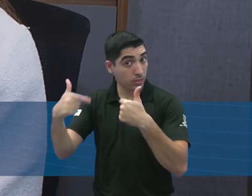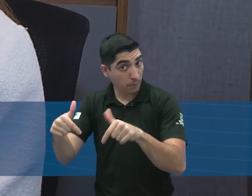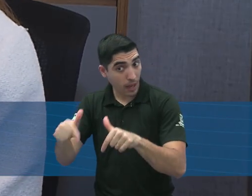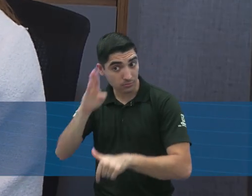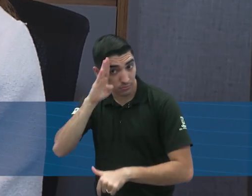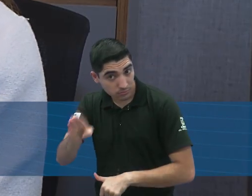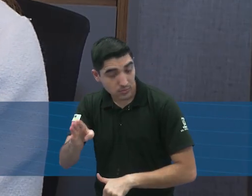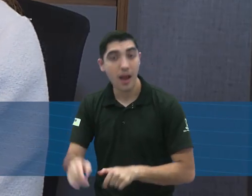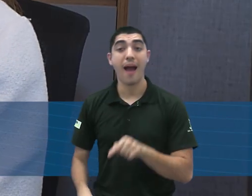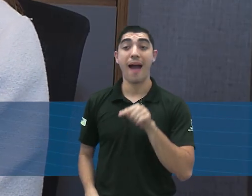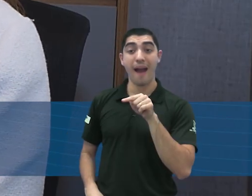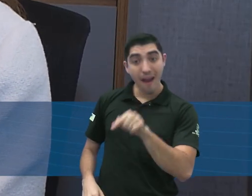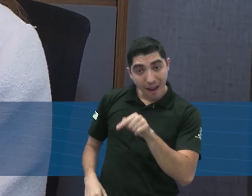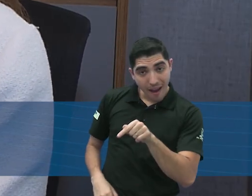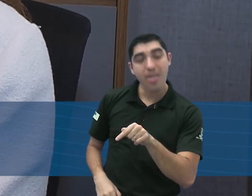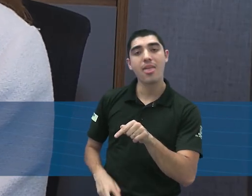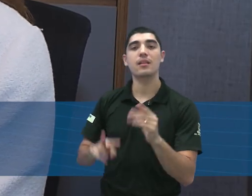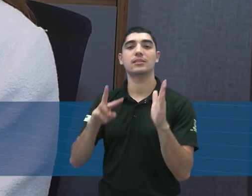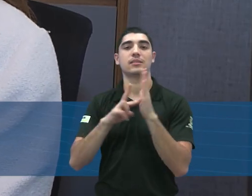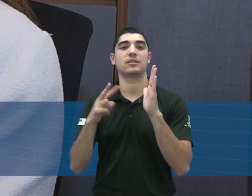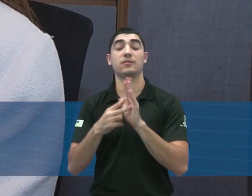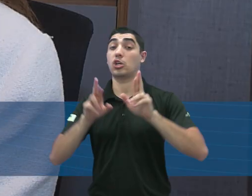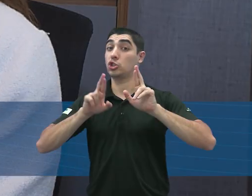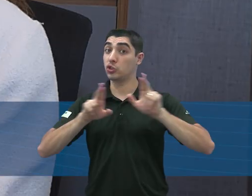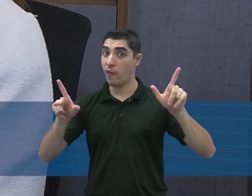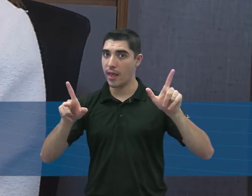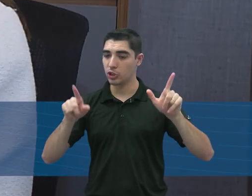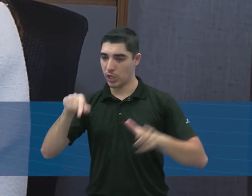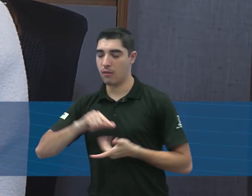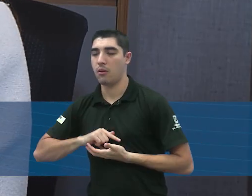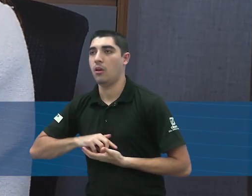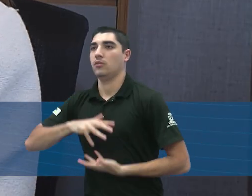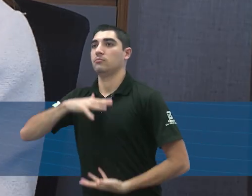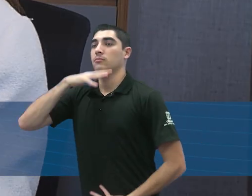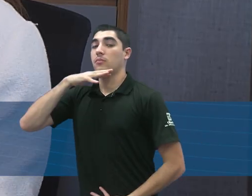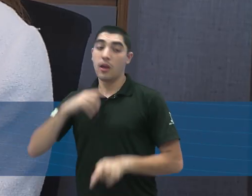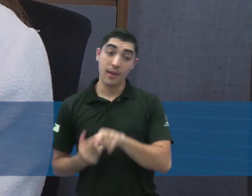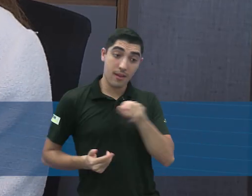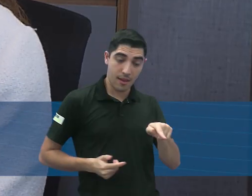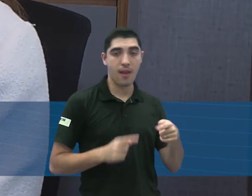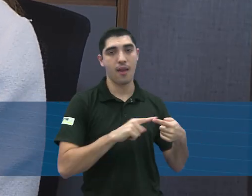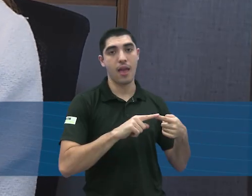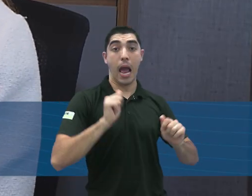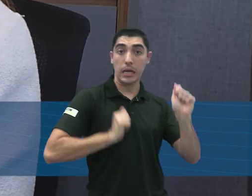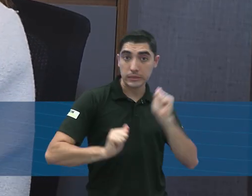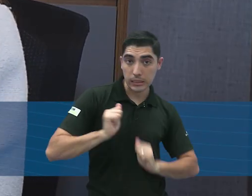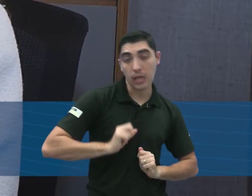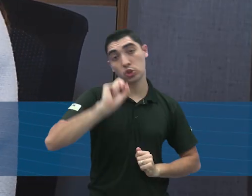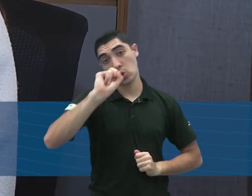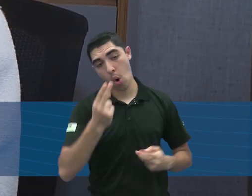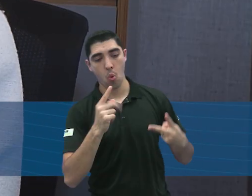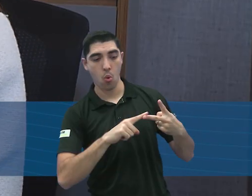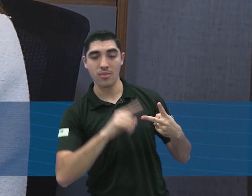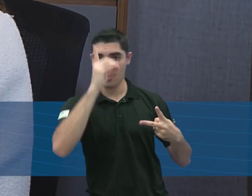de trabalho. Essa é a grande diferenciação de um quadro, por exemplo, de ansiedade associado a um